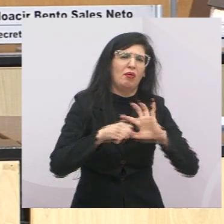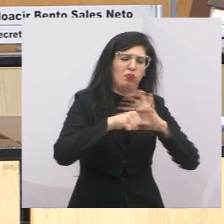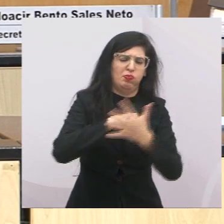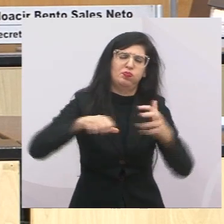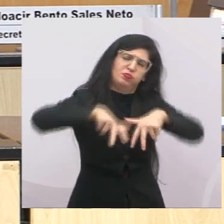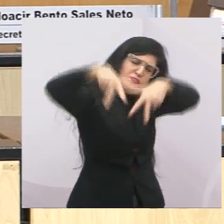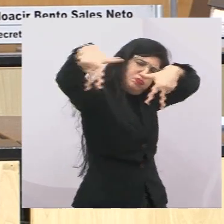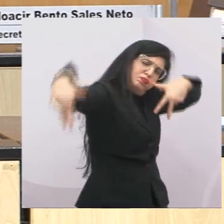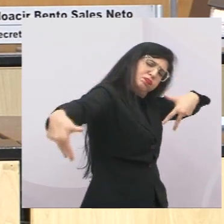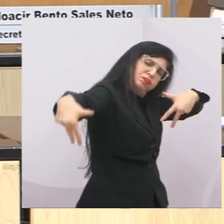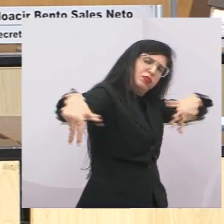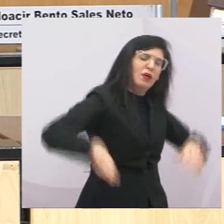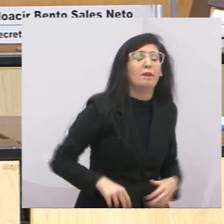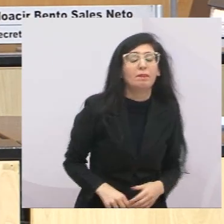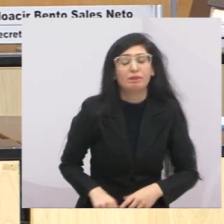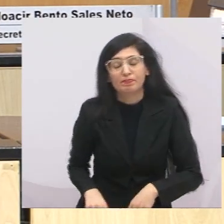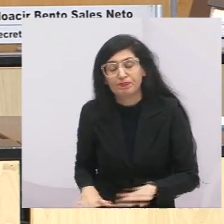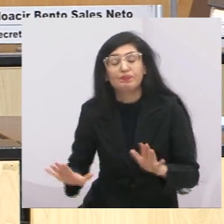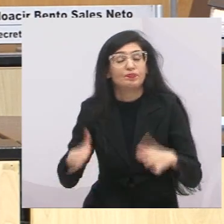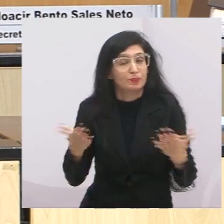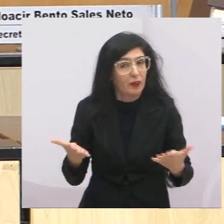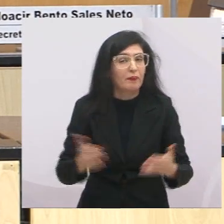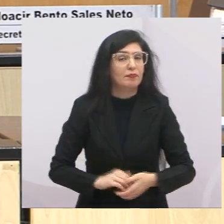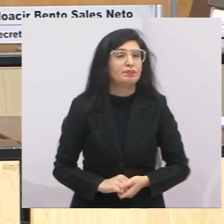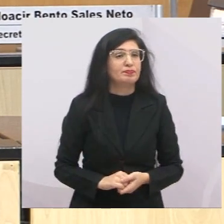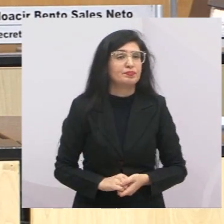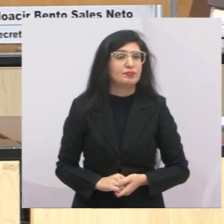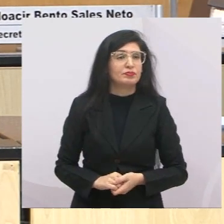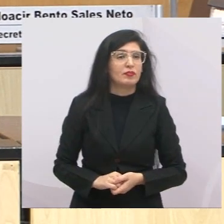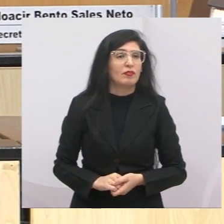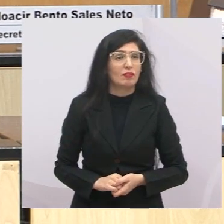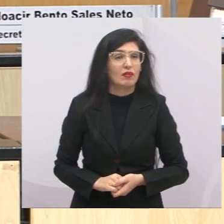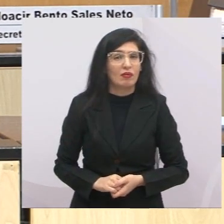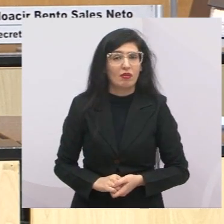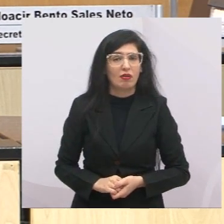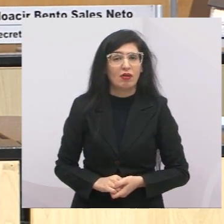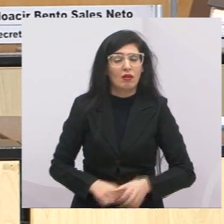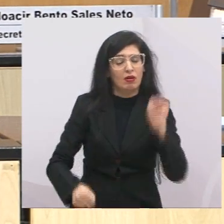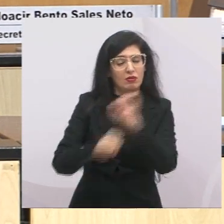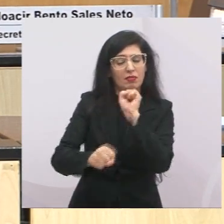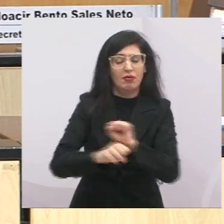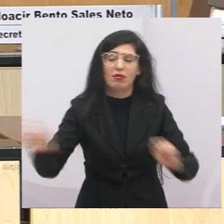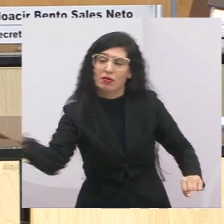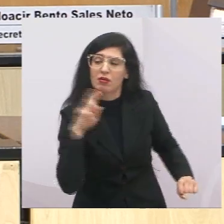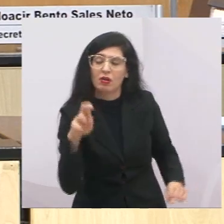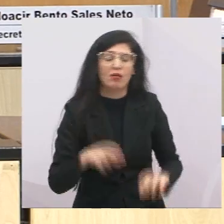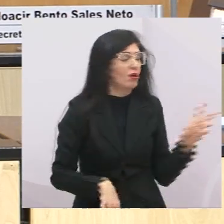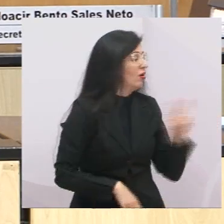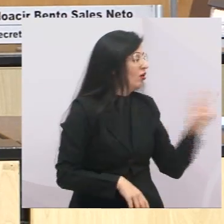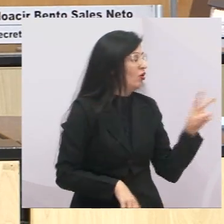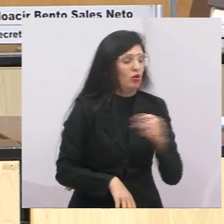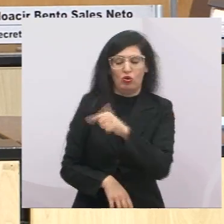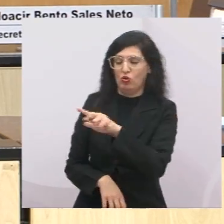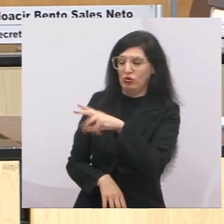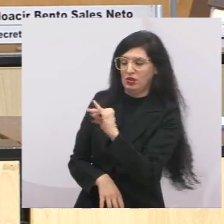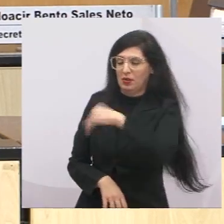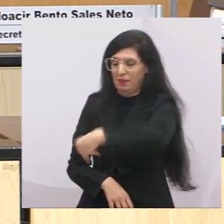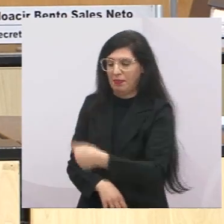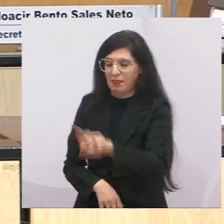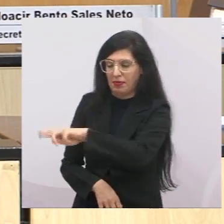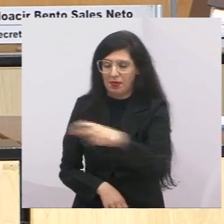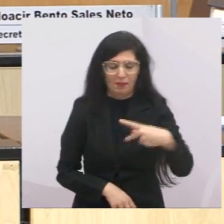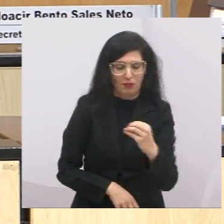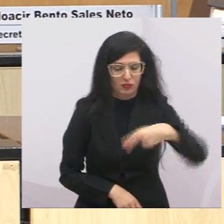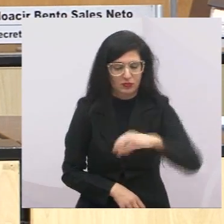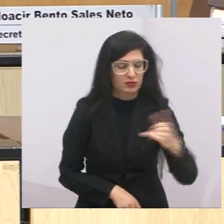usuários da rede de saúde dessa localidade? Anexamos fotos e o aguardo de manifestação subscrevemos. Vereador Lucimar Ponciano. Senhor